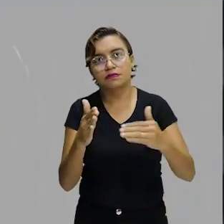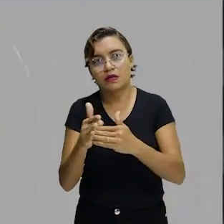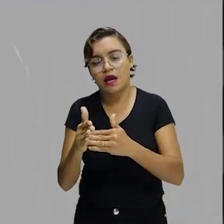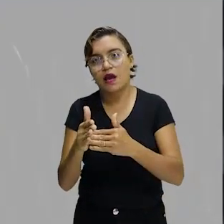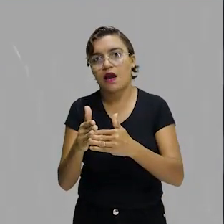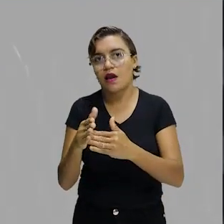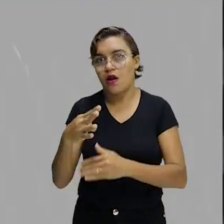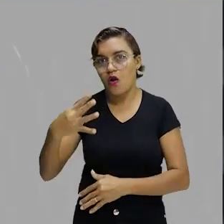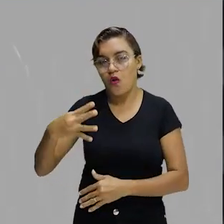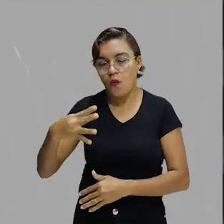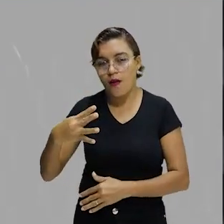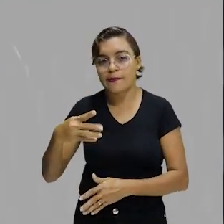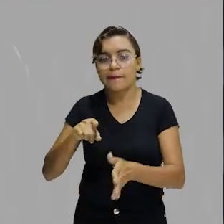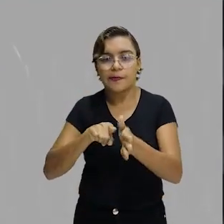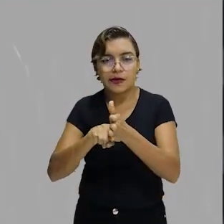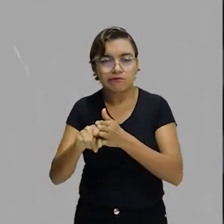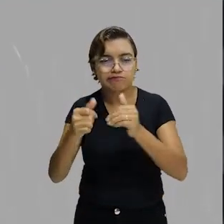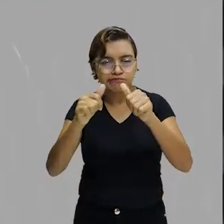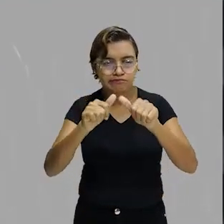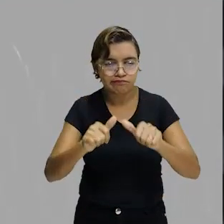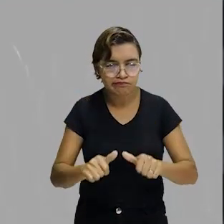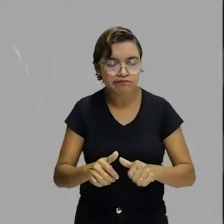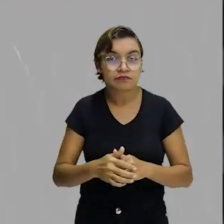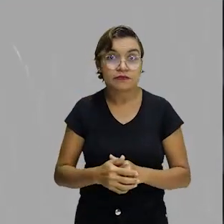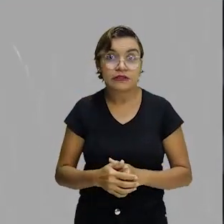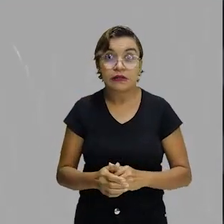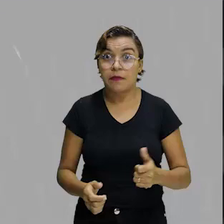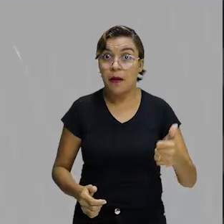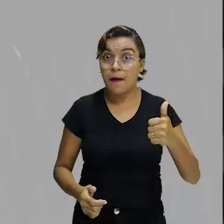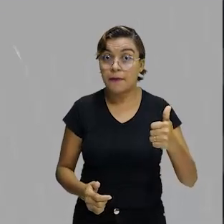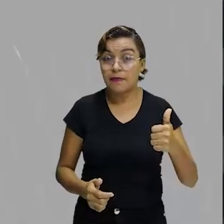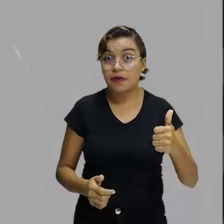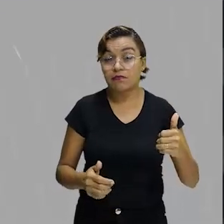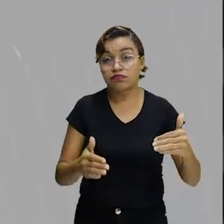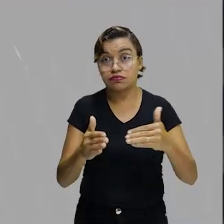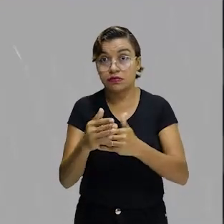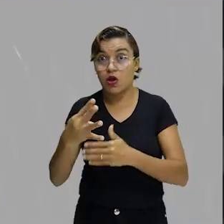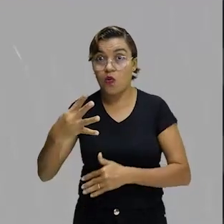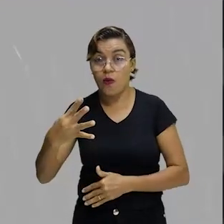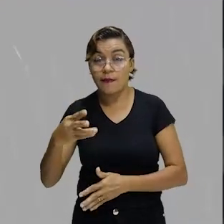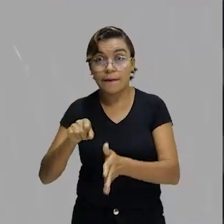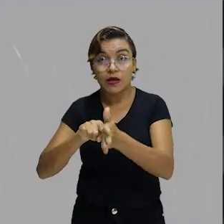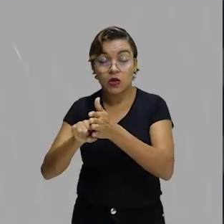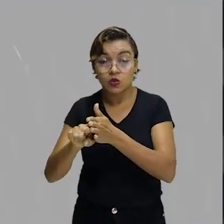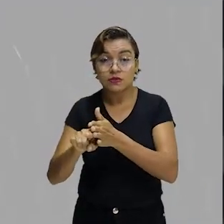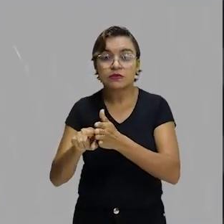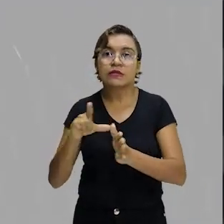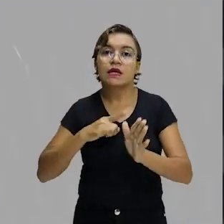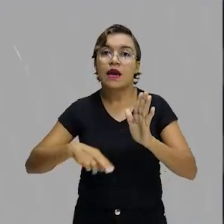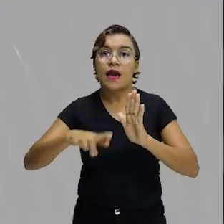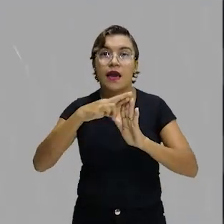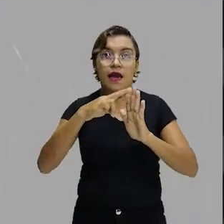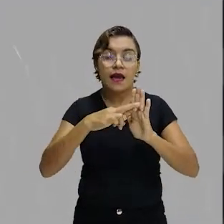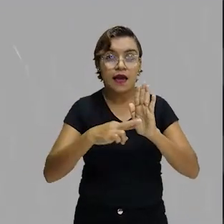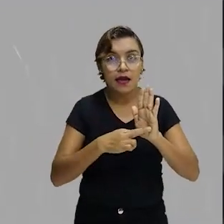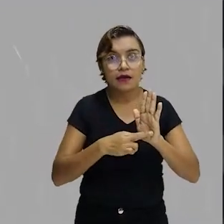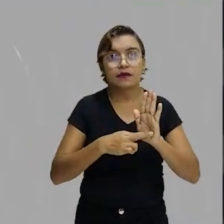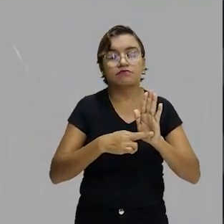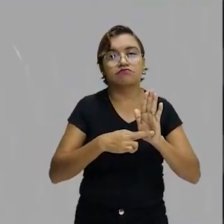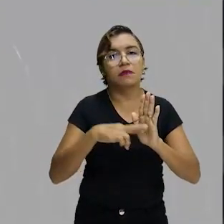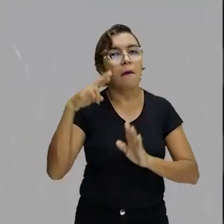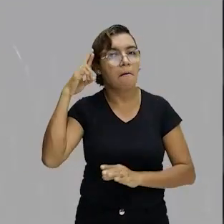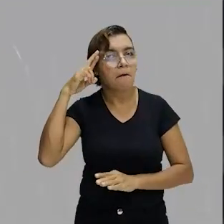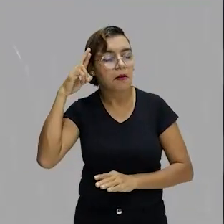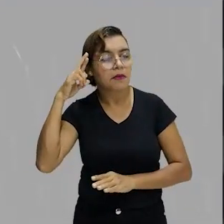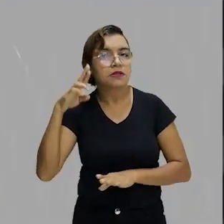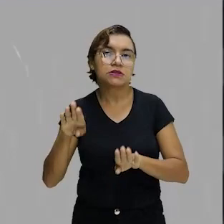geral, correto? Da primeira até a 4ª questão, nós abordamos as regras ou para premissas ou para termos.